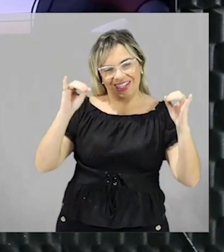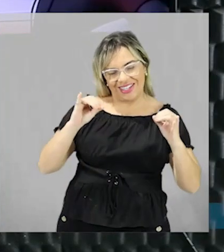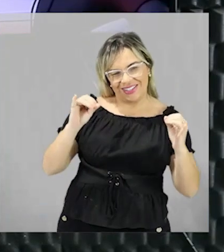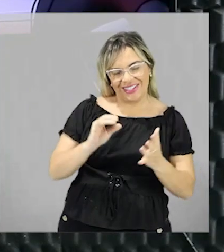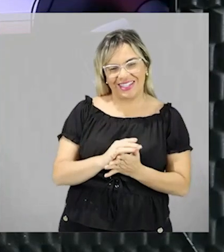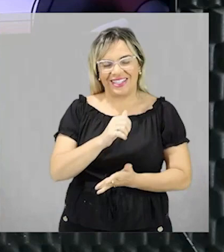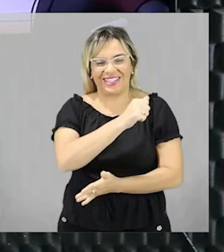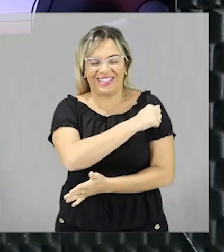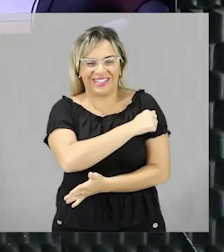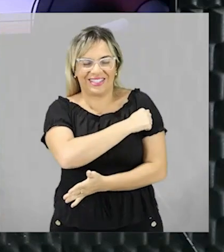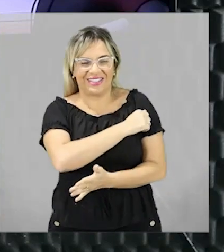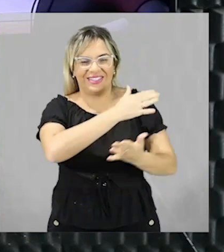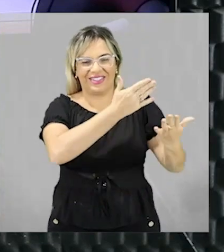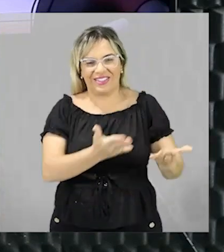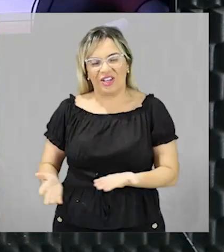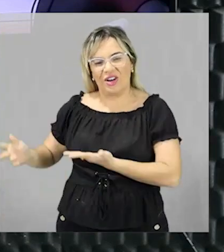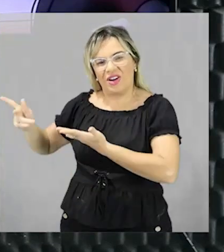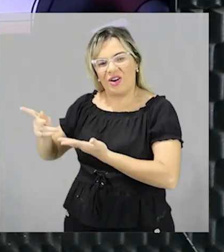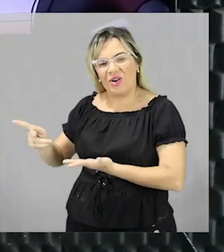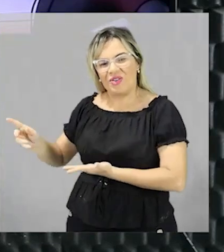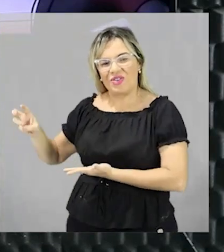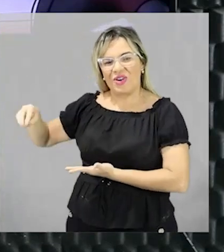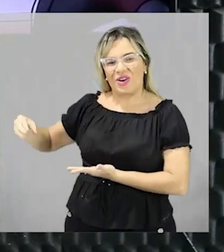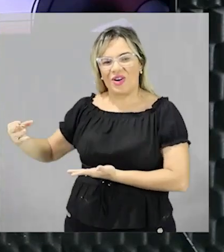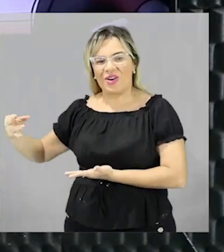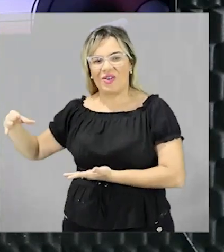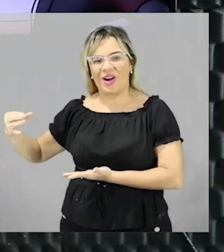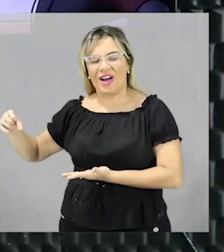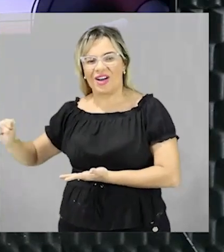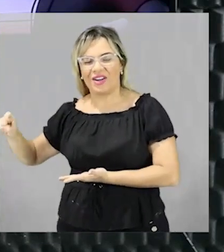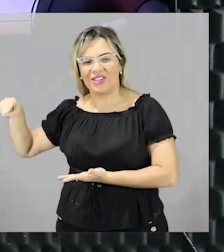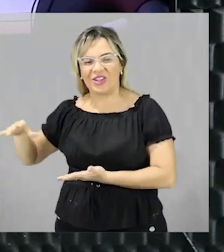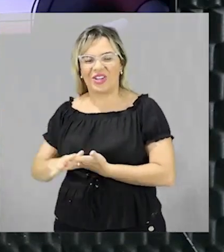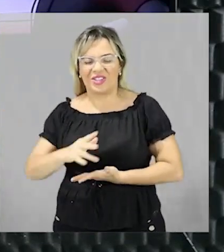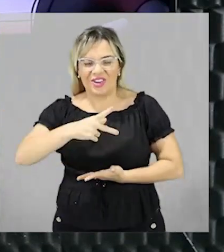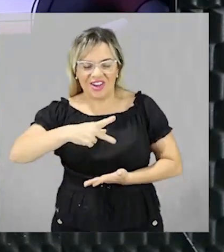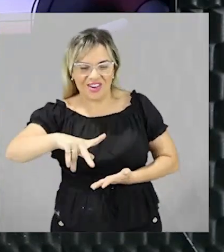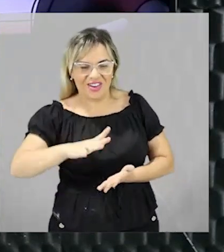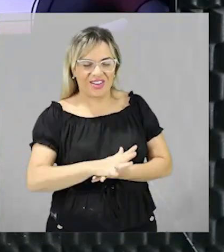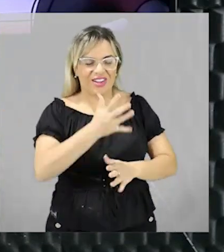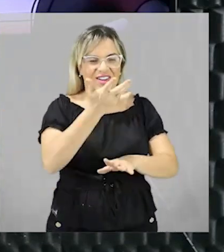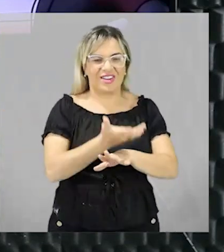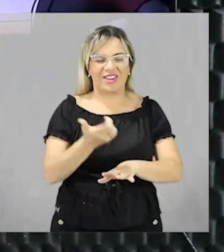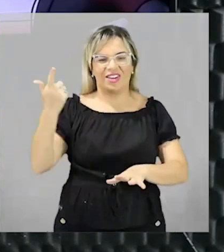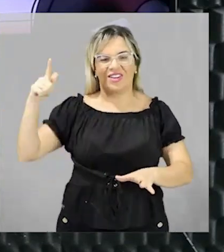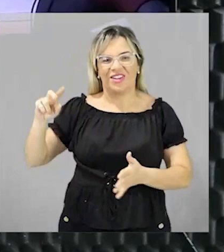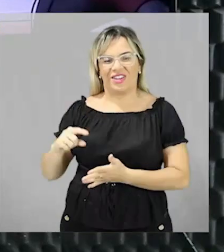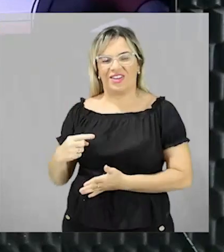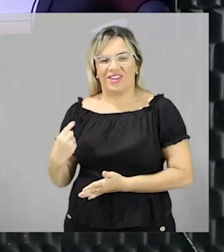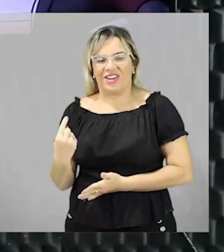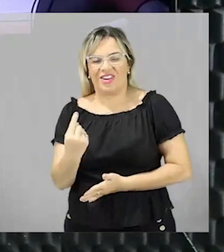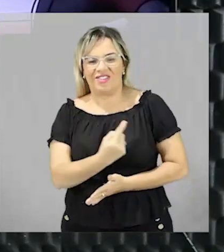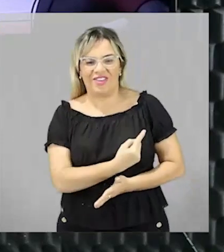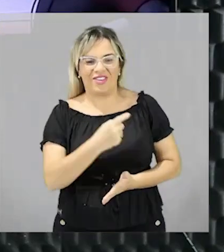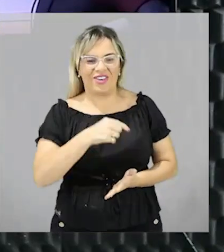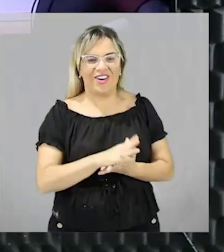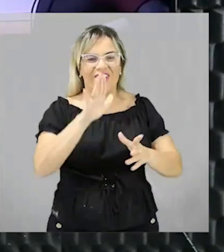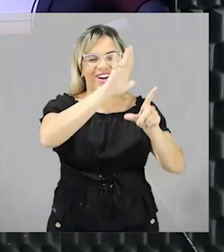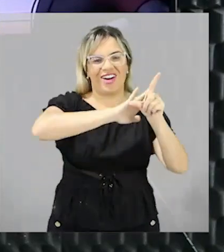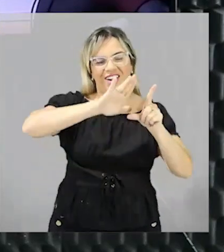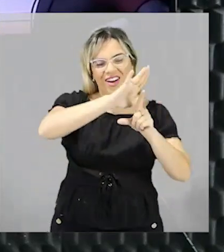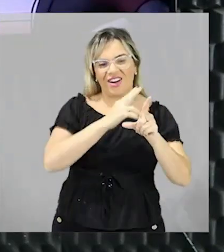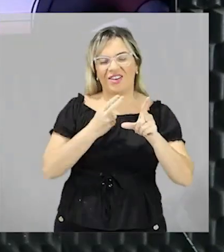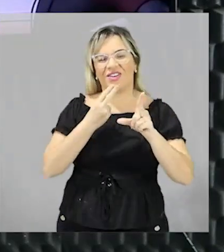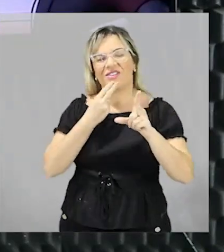Salve, salve, galerinha! Sou o professor Marcos Vinícius, sou o teu professor de Geografia da nossa plataforma